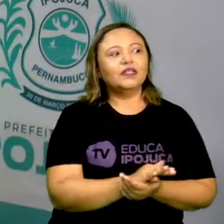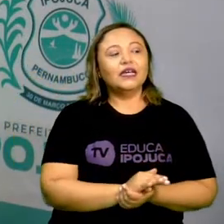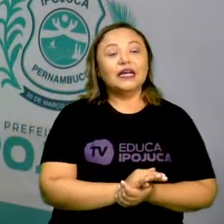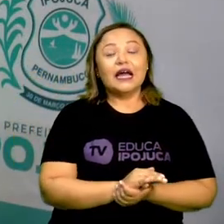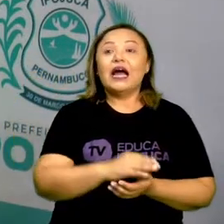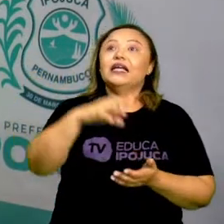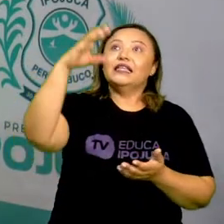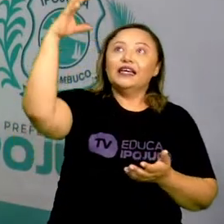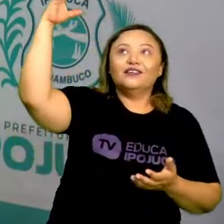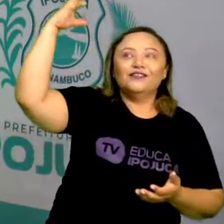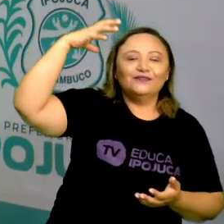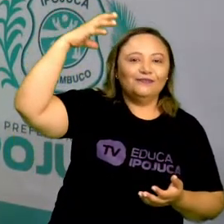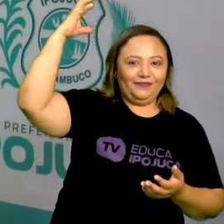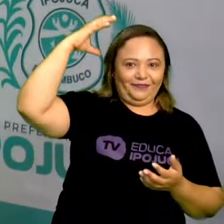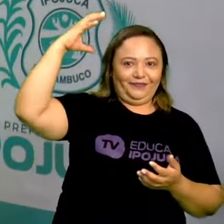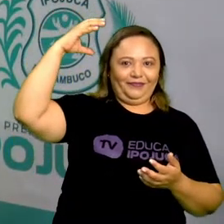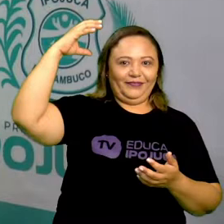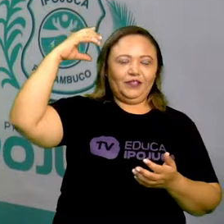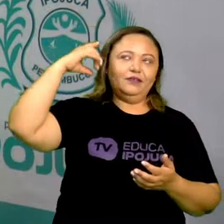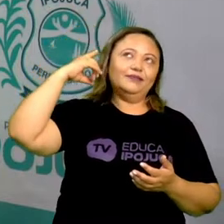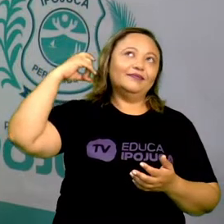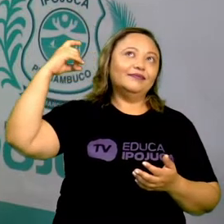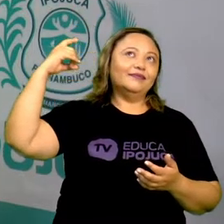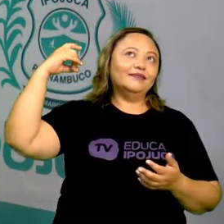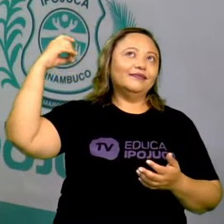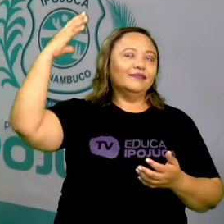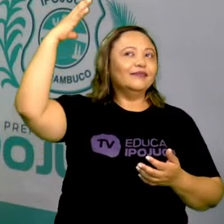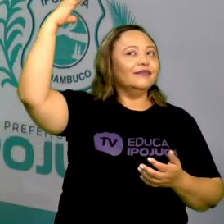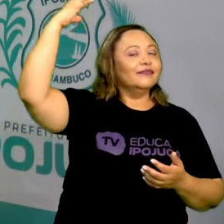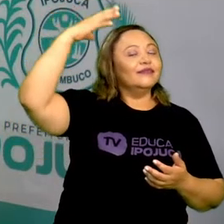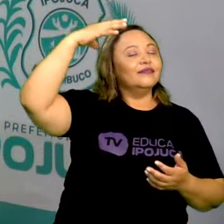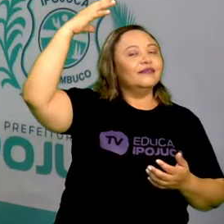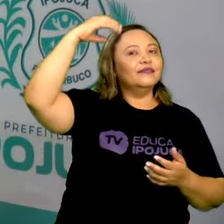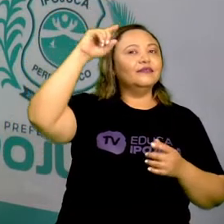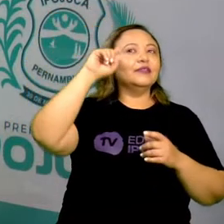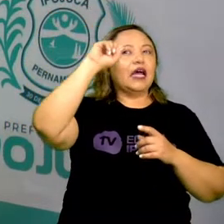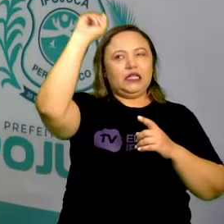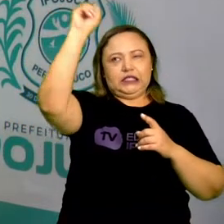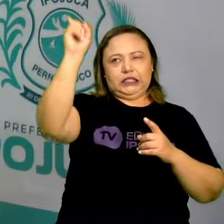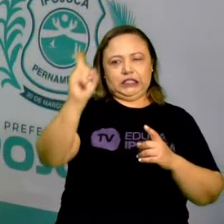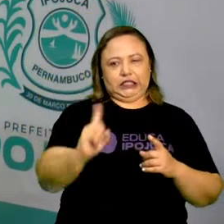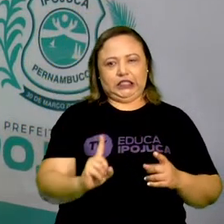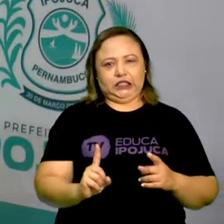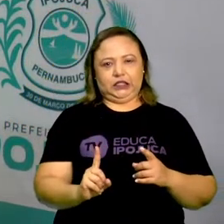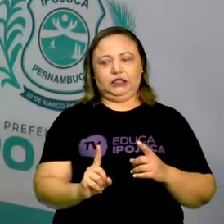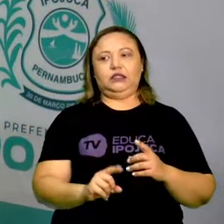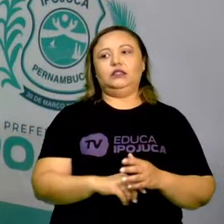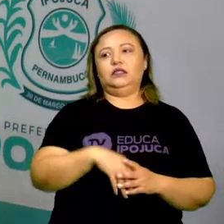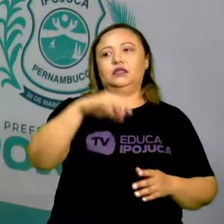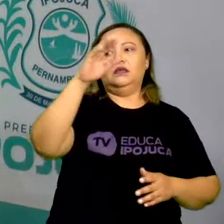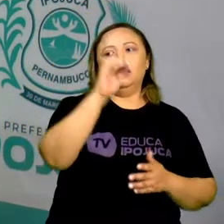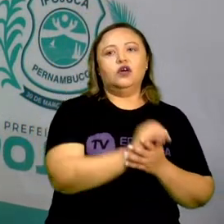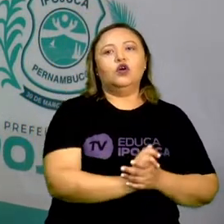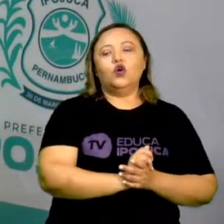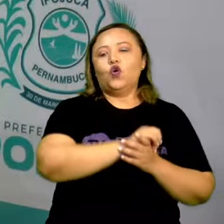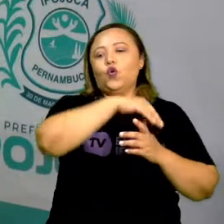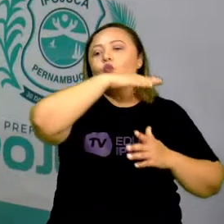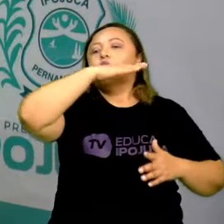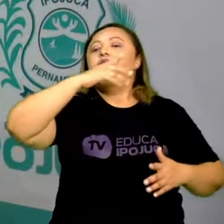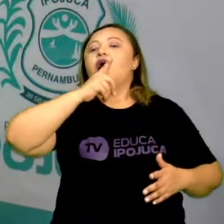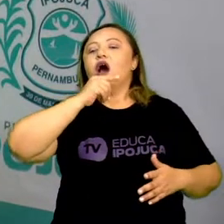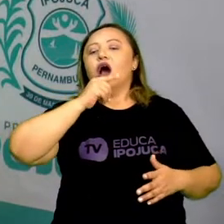pela chuva, as trovoadas, as ondas do mar, o vento, o canto